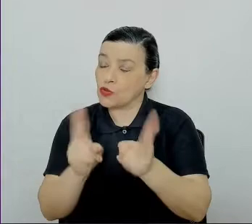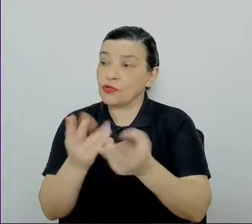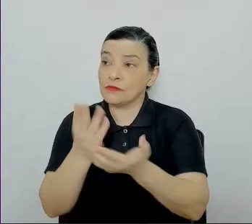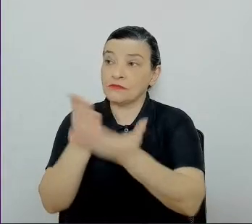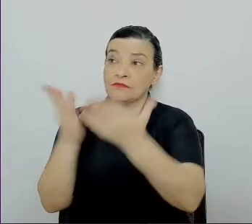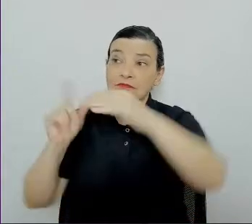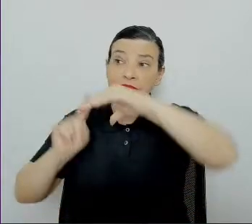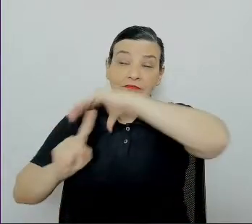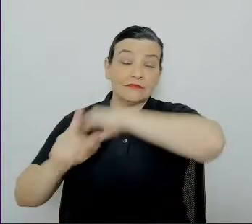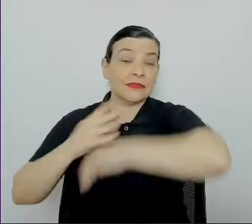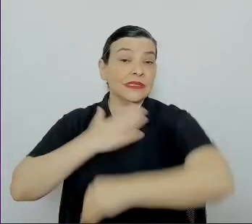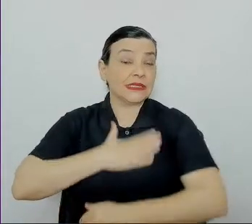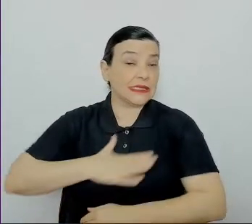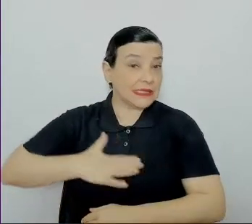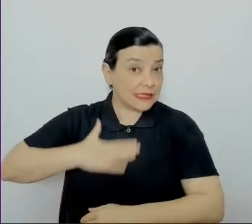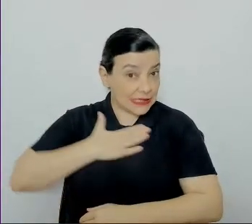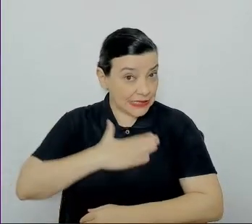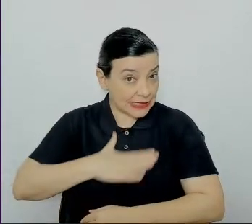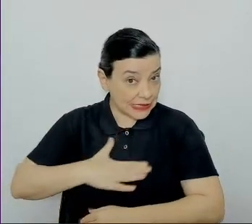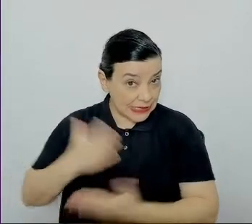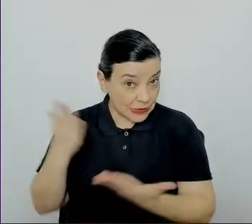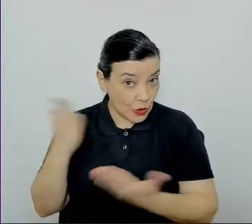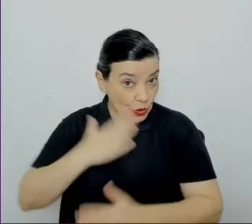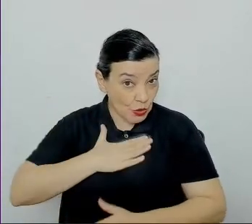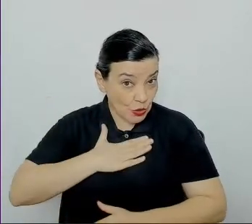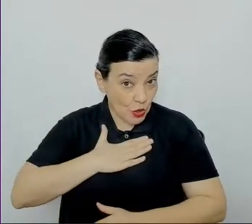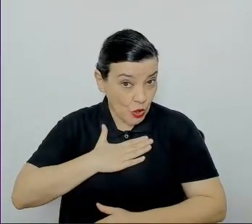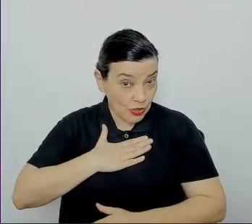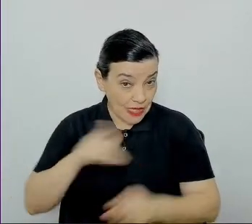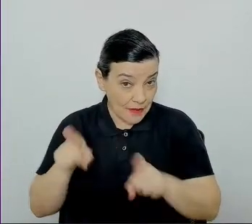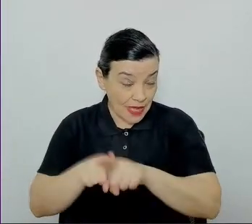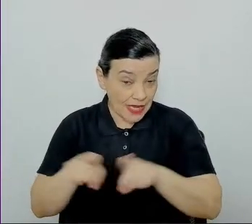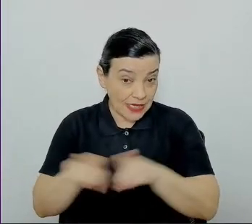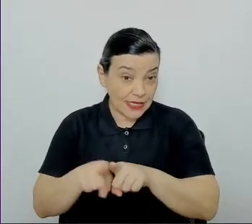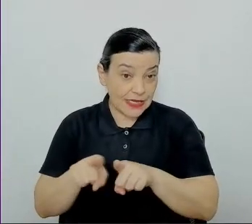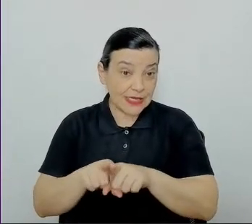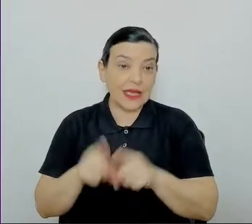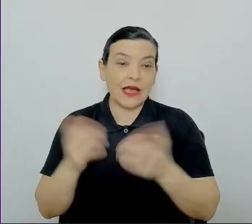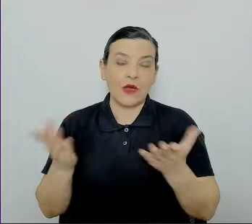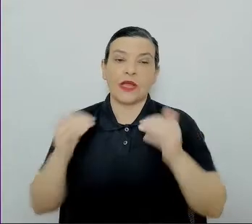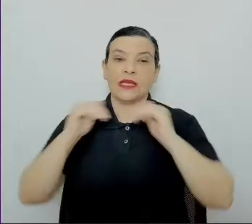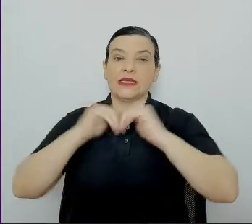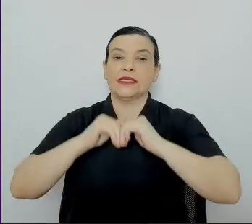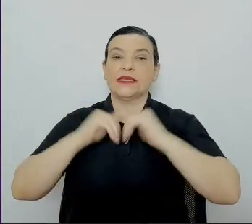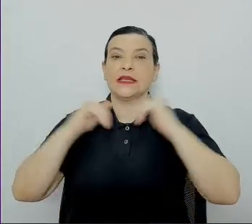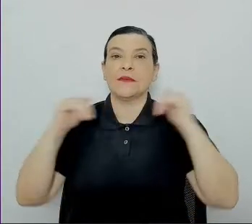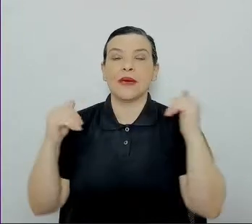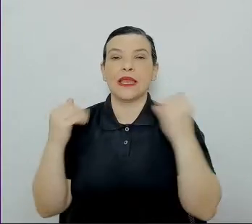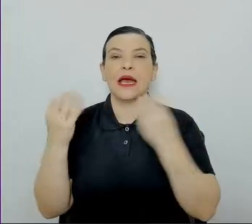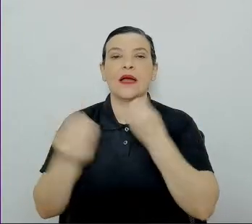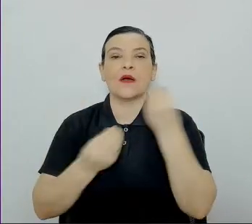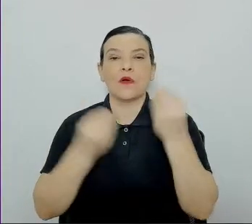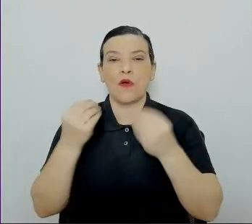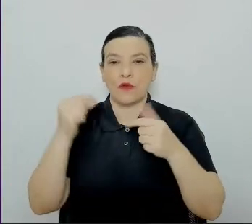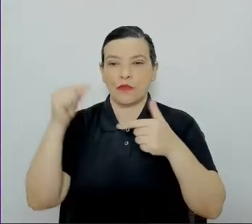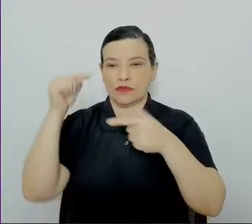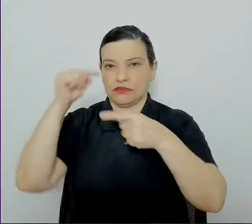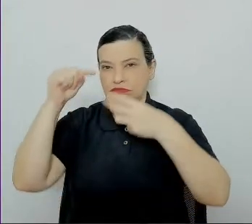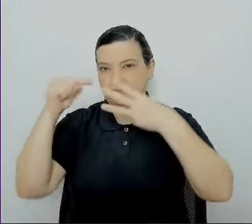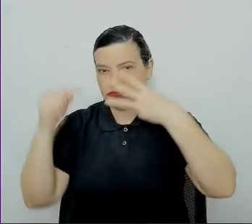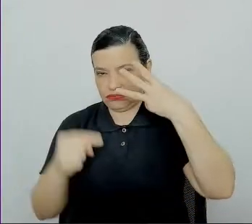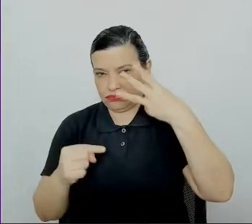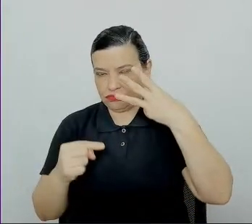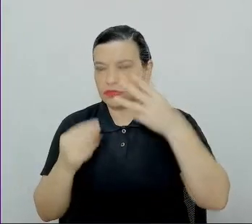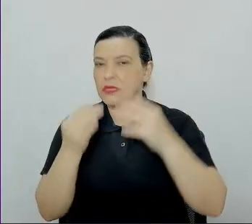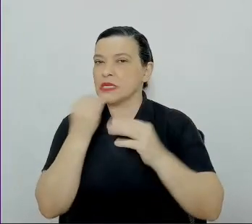satisfação da funcionalidade também, e não do produto como um todo. E aqui a gente vai separar agora como você mensura cada uma dessas 3, trazer uns exemplos